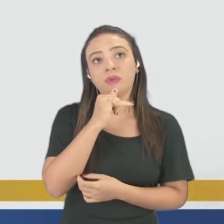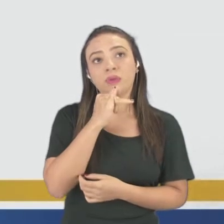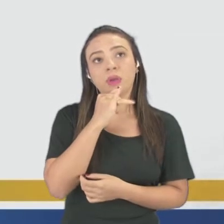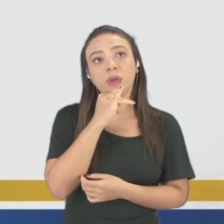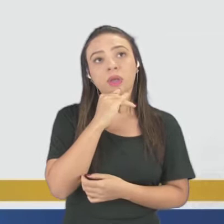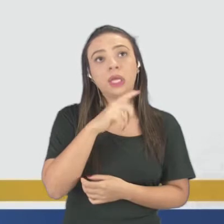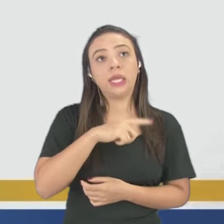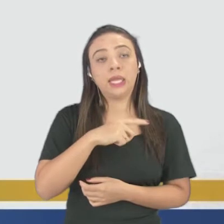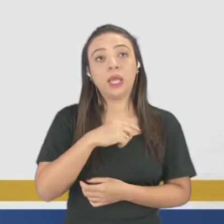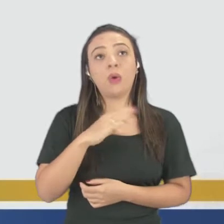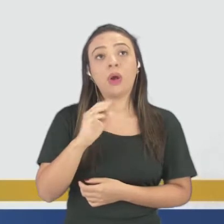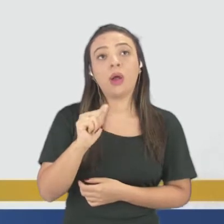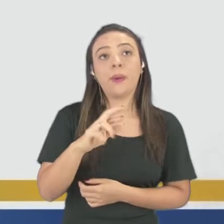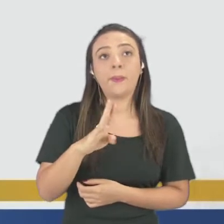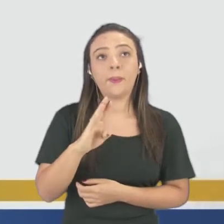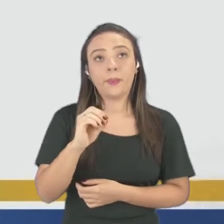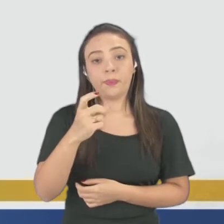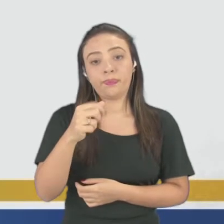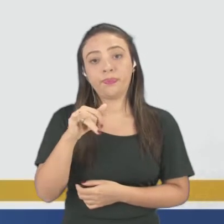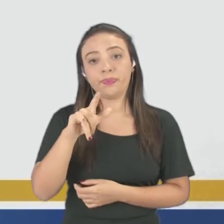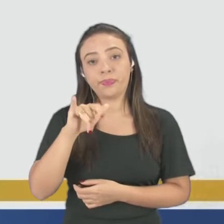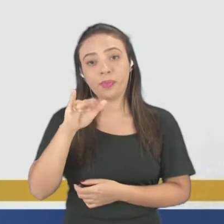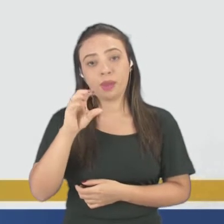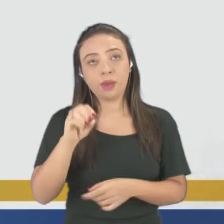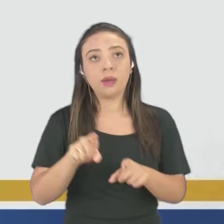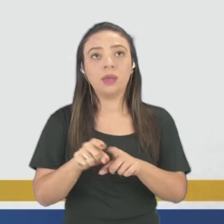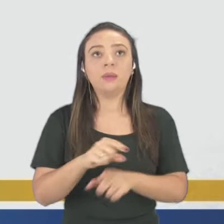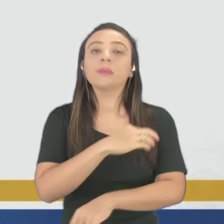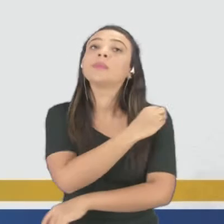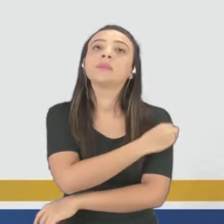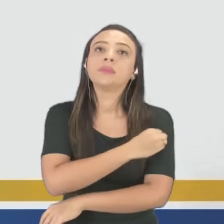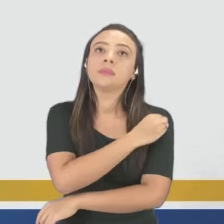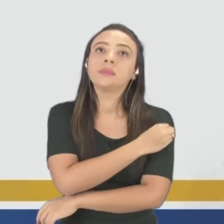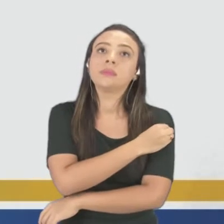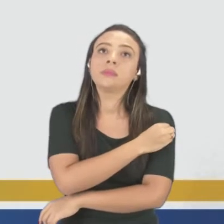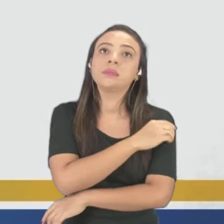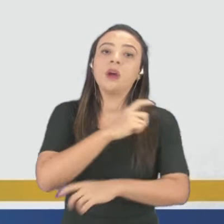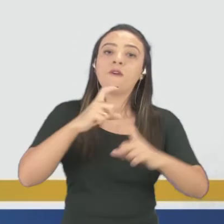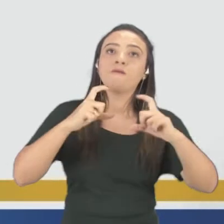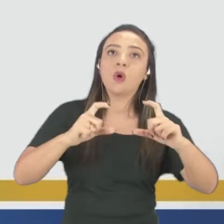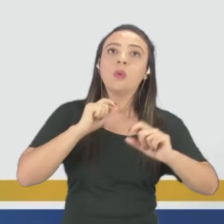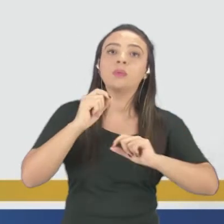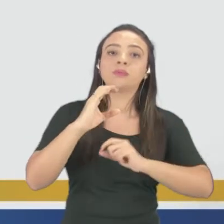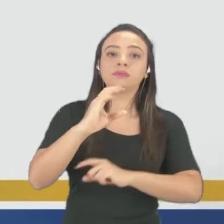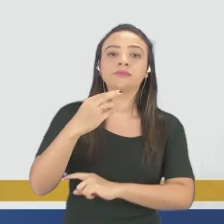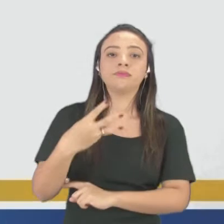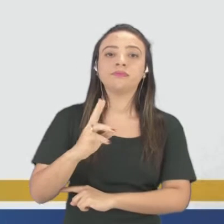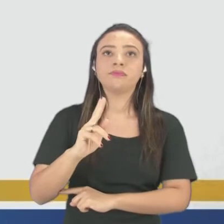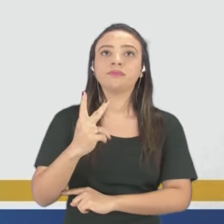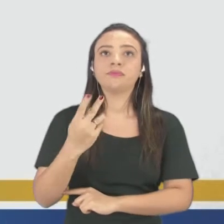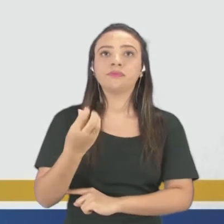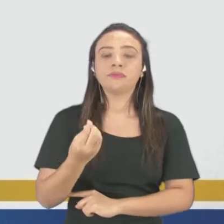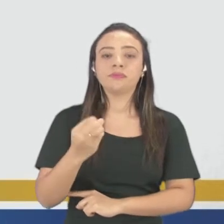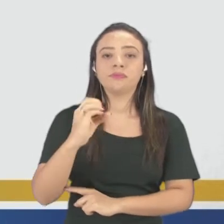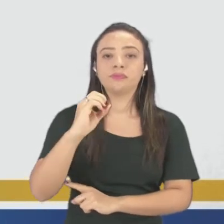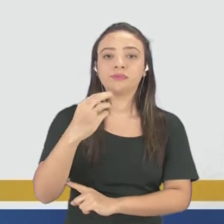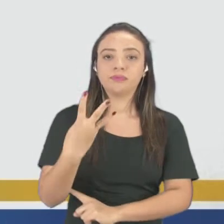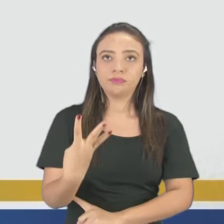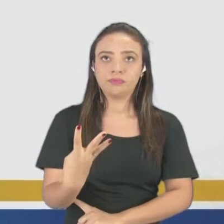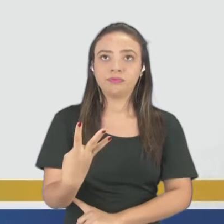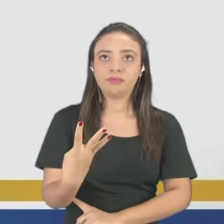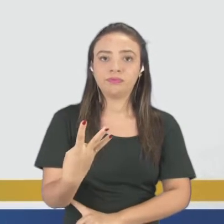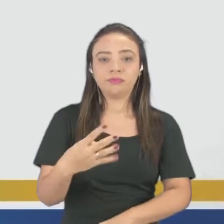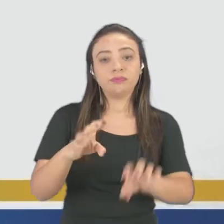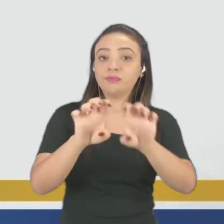carboxílico e Álcool beleza e a fórmula molecular desse composto essa daqui ó C3 h-6 o